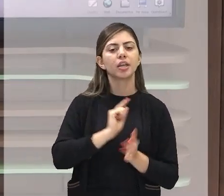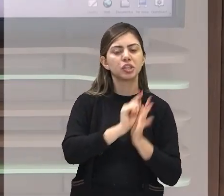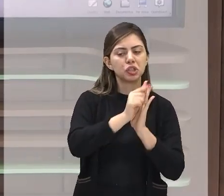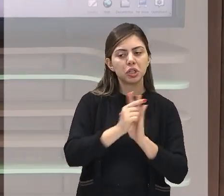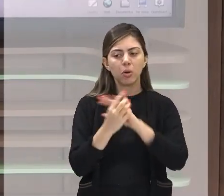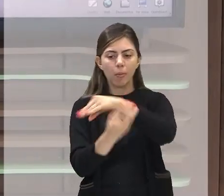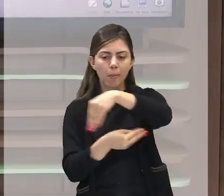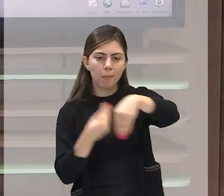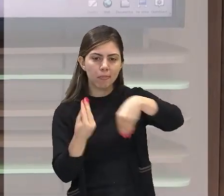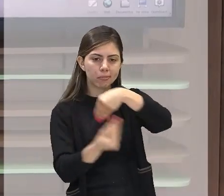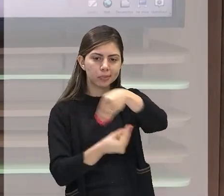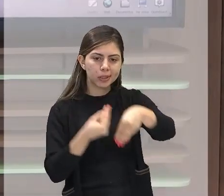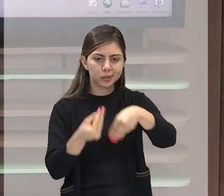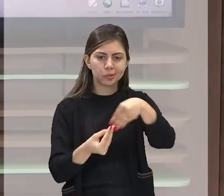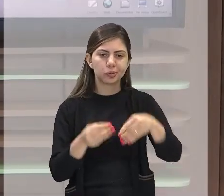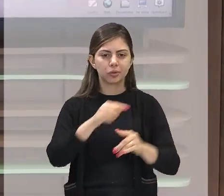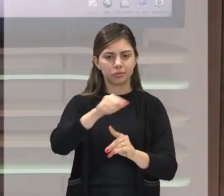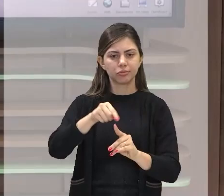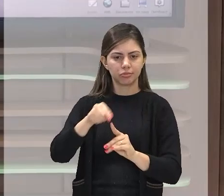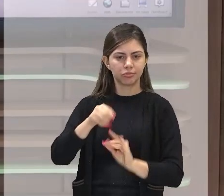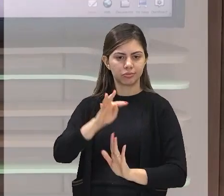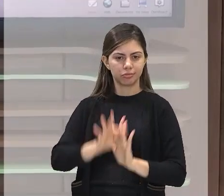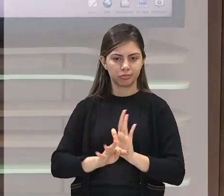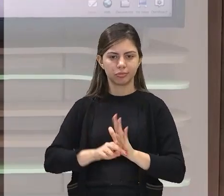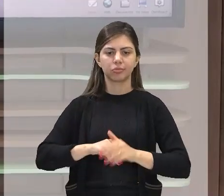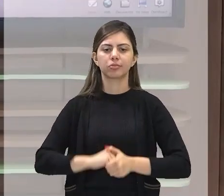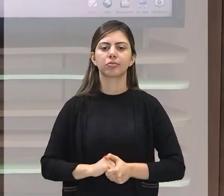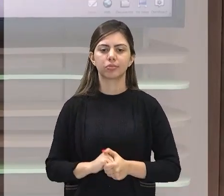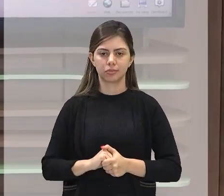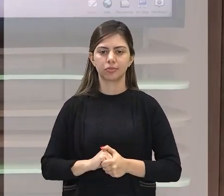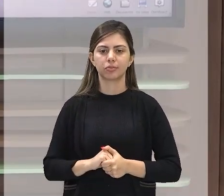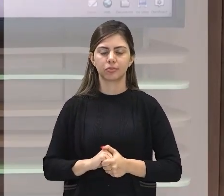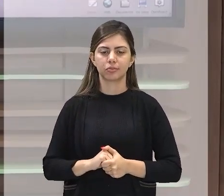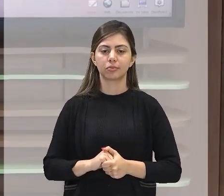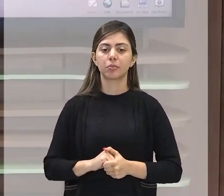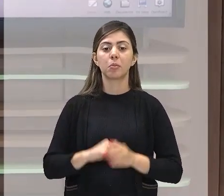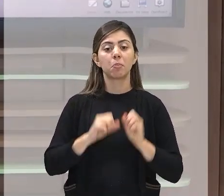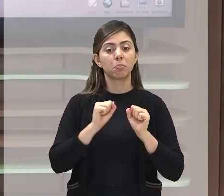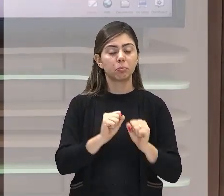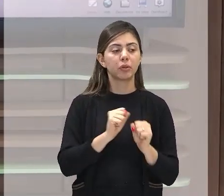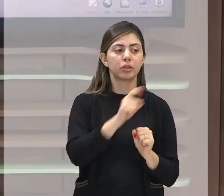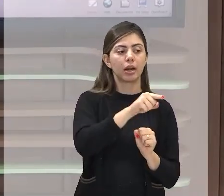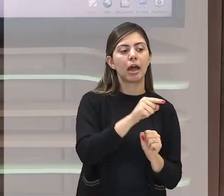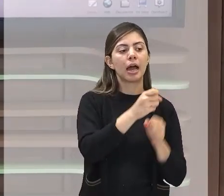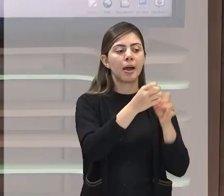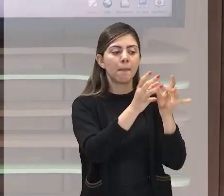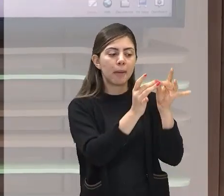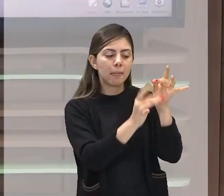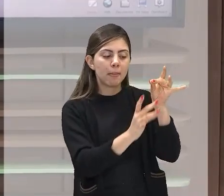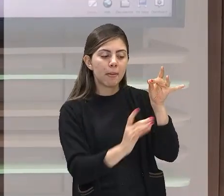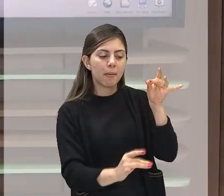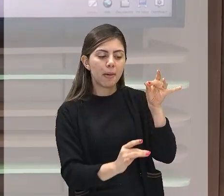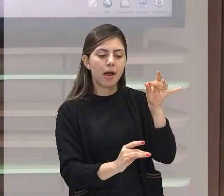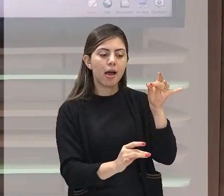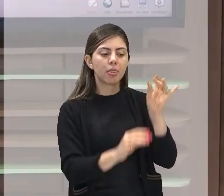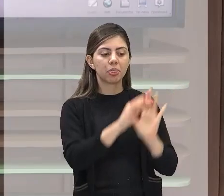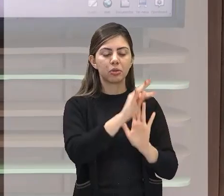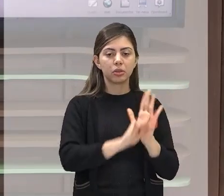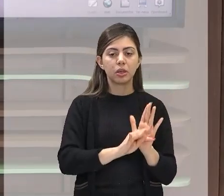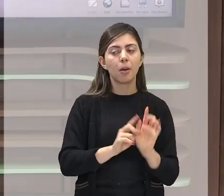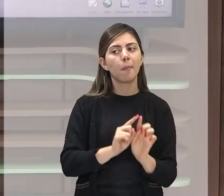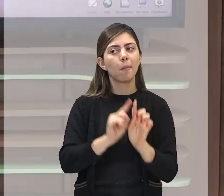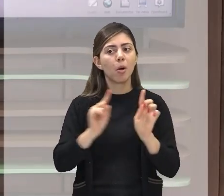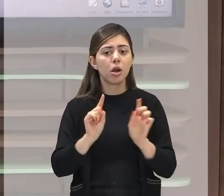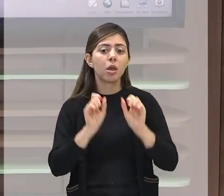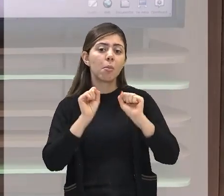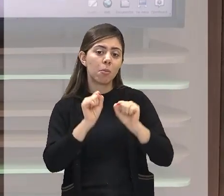né? Uma tipologia textual, mas você vai notar que dentro da narrativa